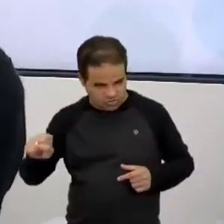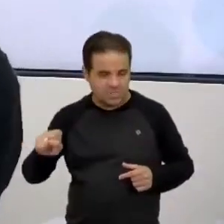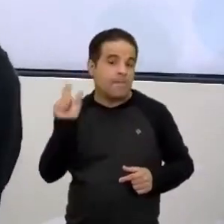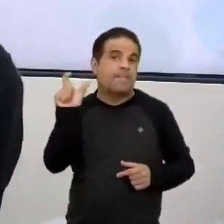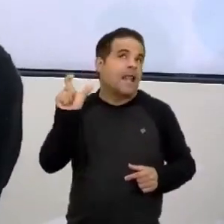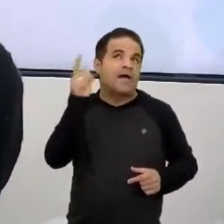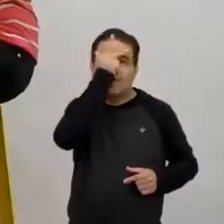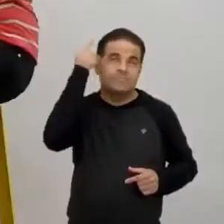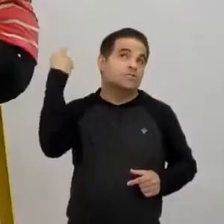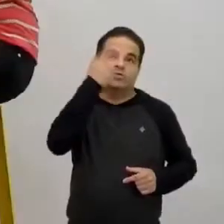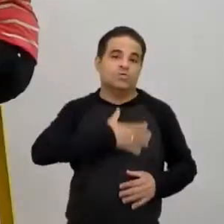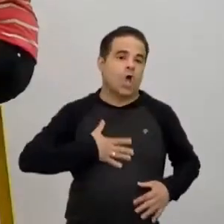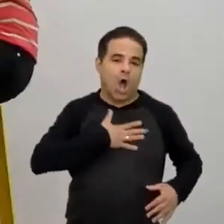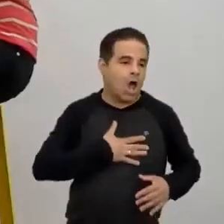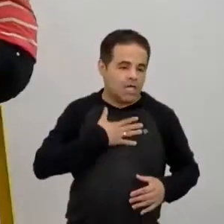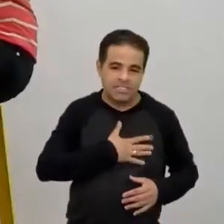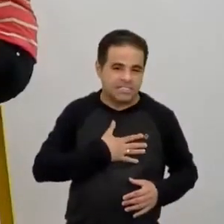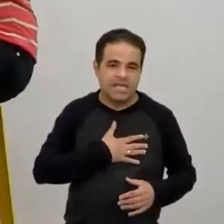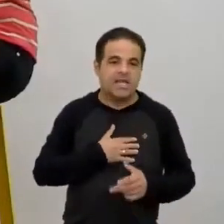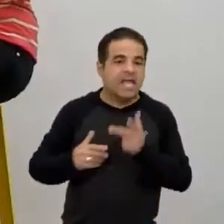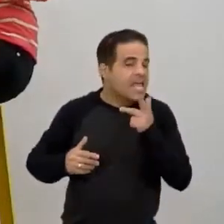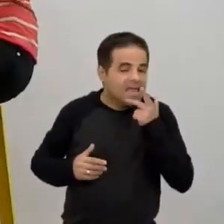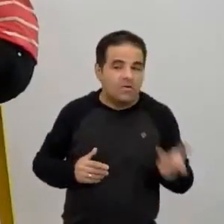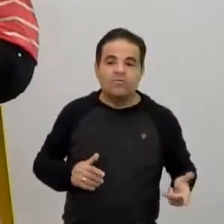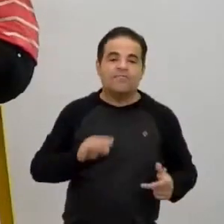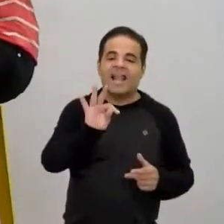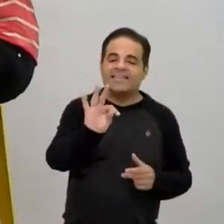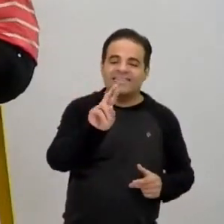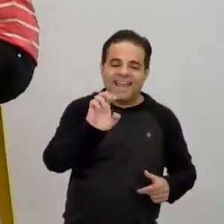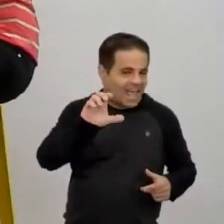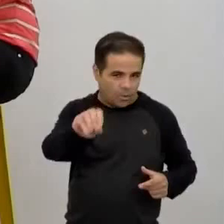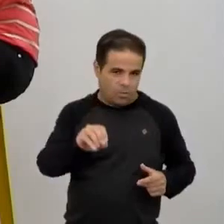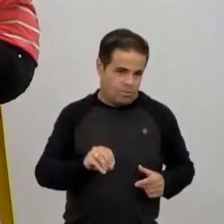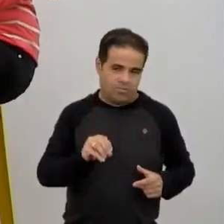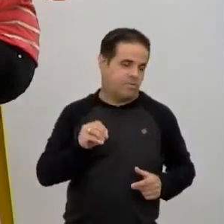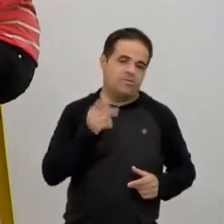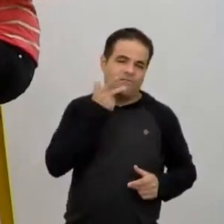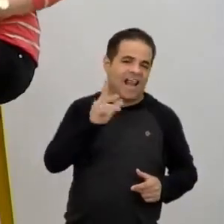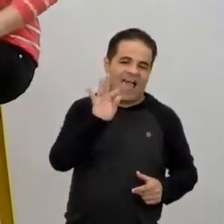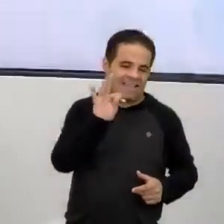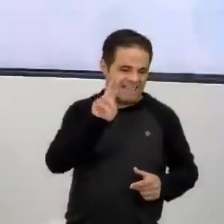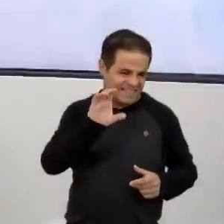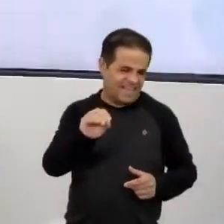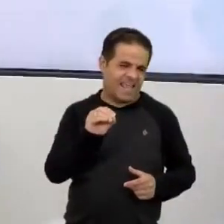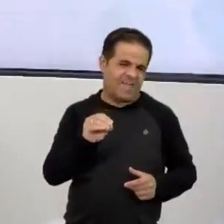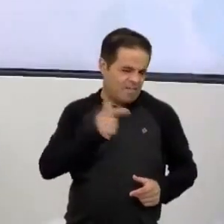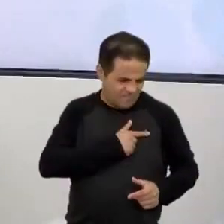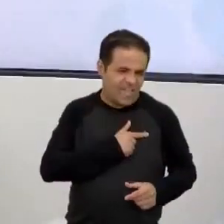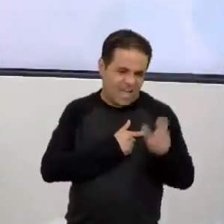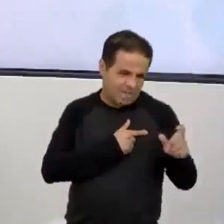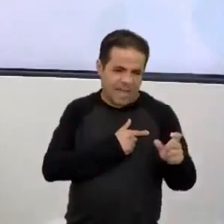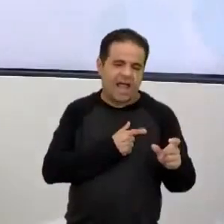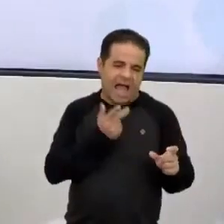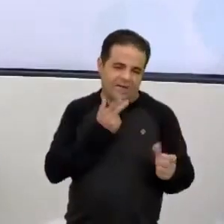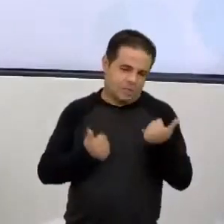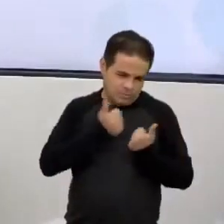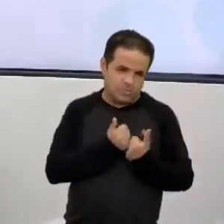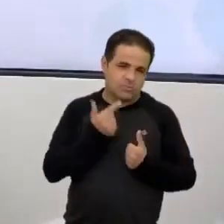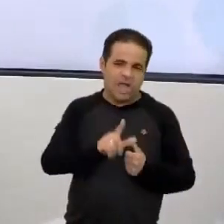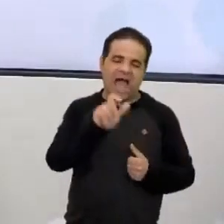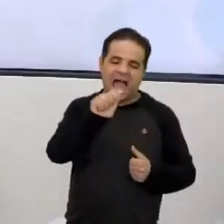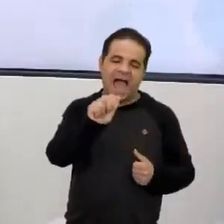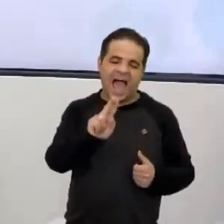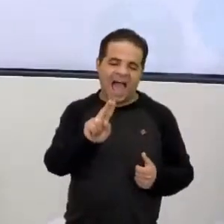fazer um treco? Não. Não, é um artefato. É um artefato. Por quê? Porque o artefato deixa chique. Entendeu? E é só por isso que a gente usa a